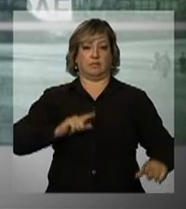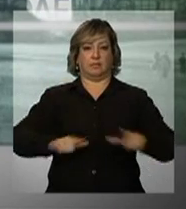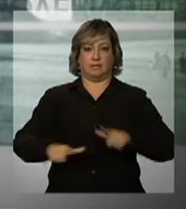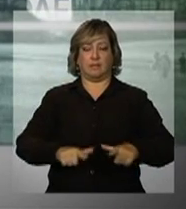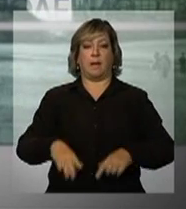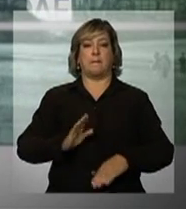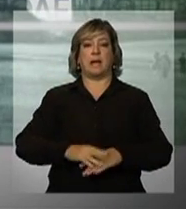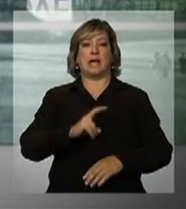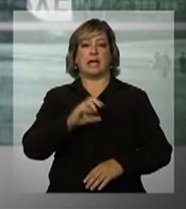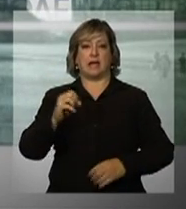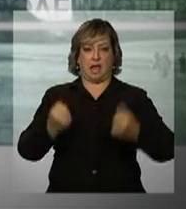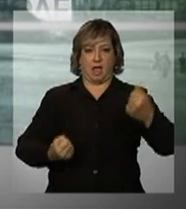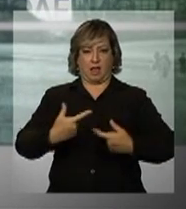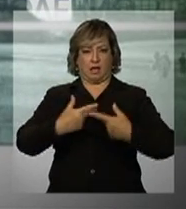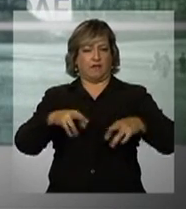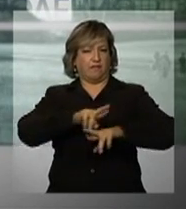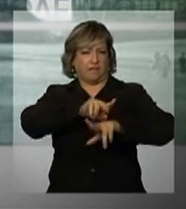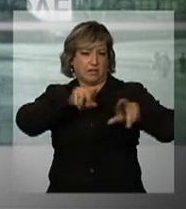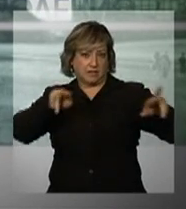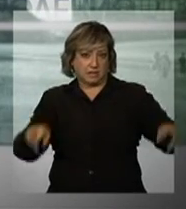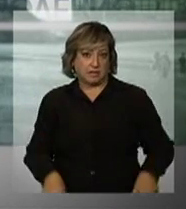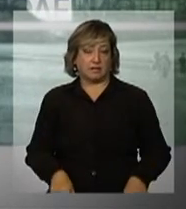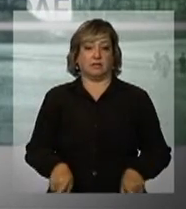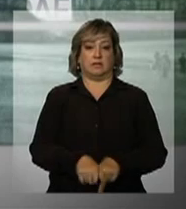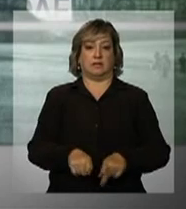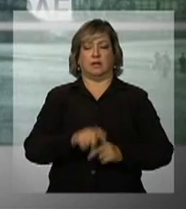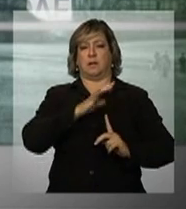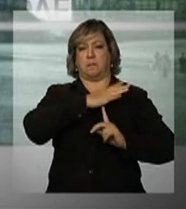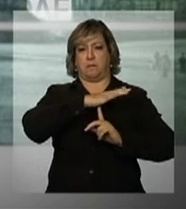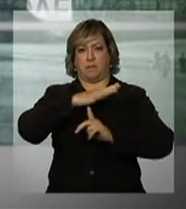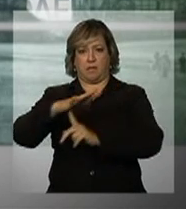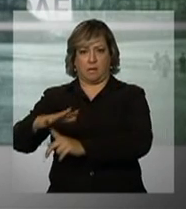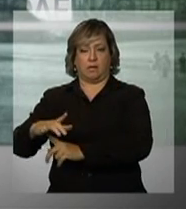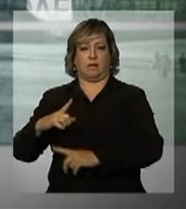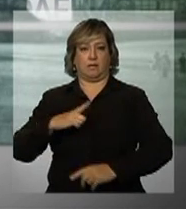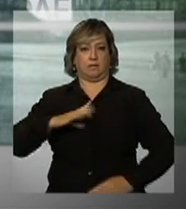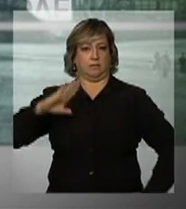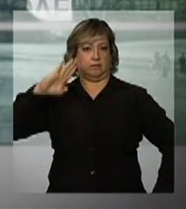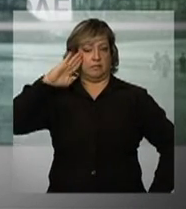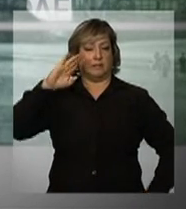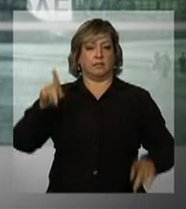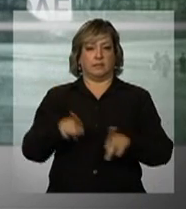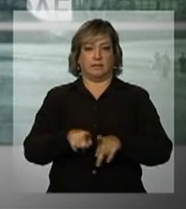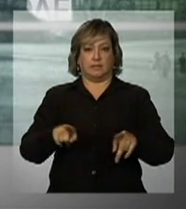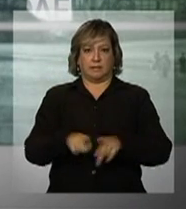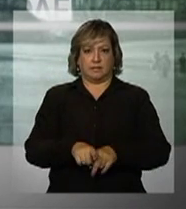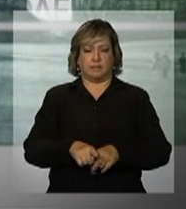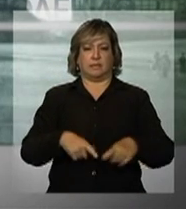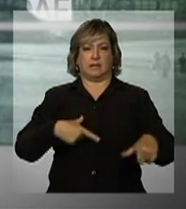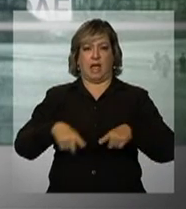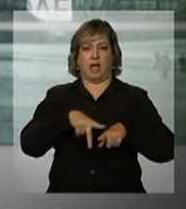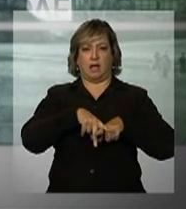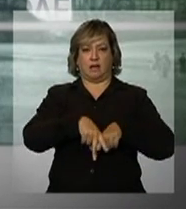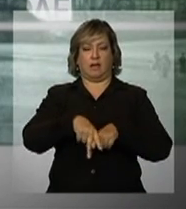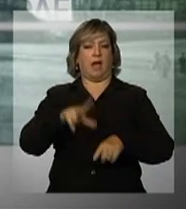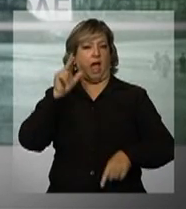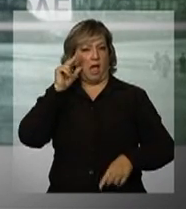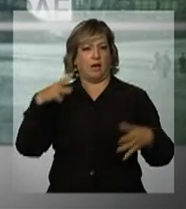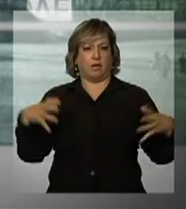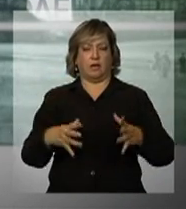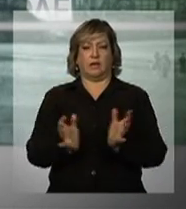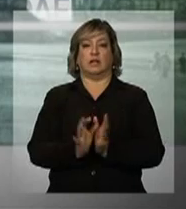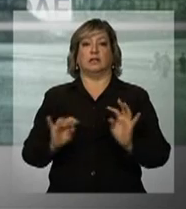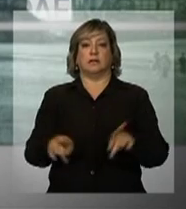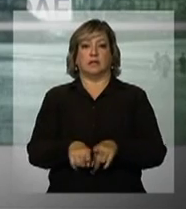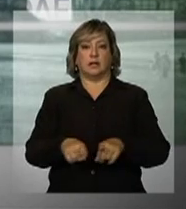de 500 viaturas de diversos tipos, helicópteros das Forças Armadas, esquadrões de cavalaria de choque e uma